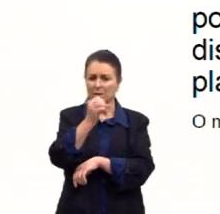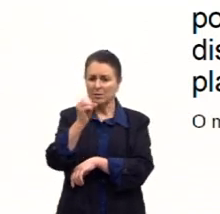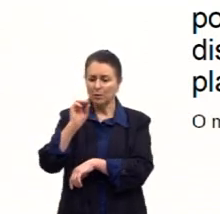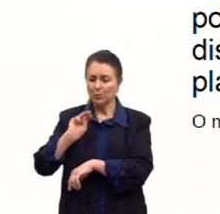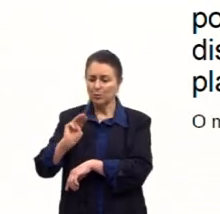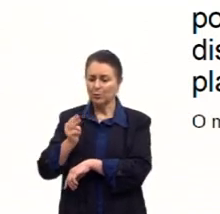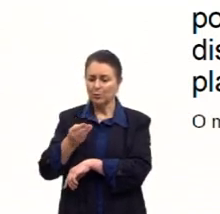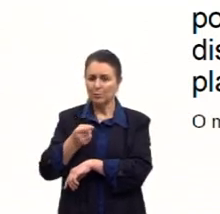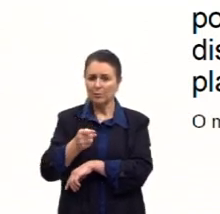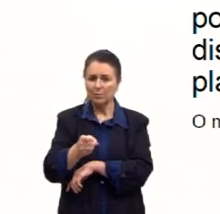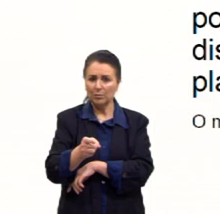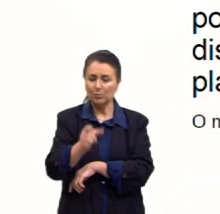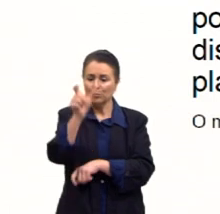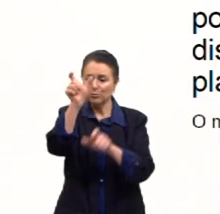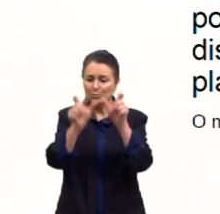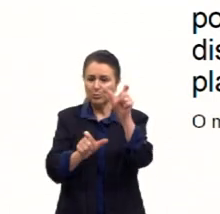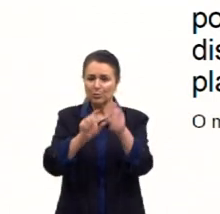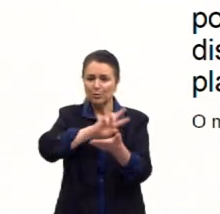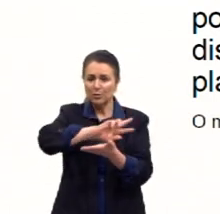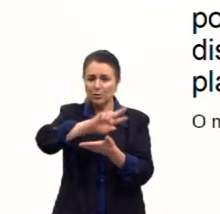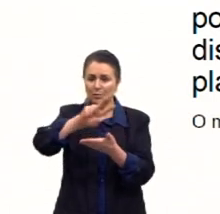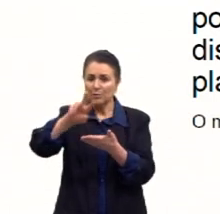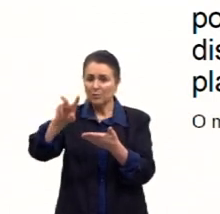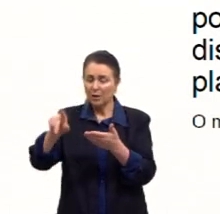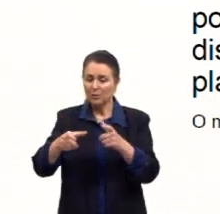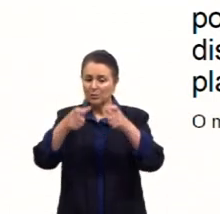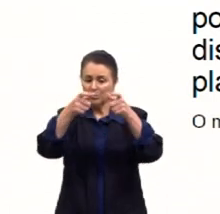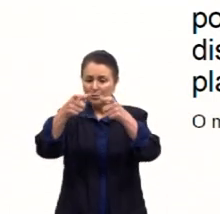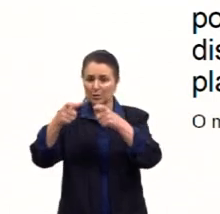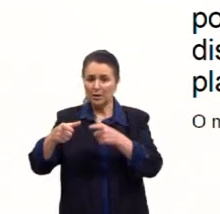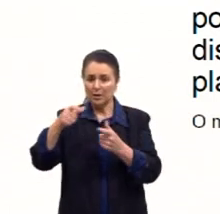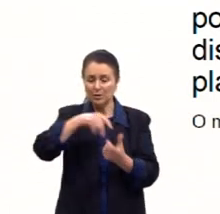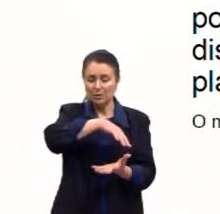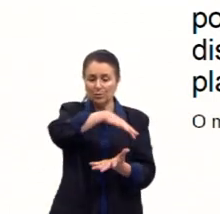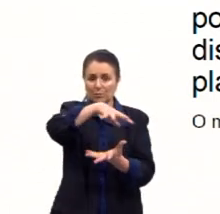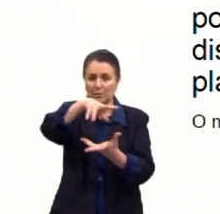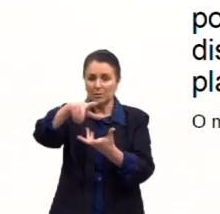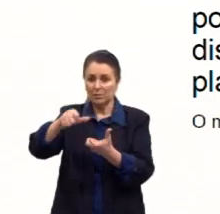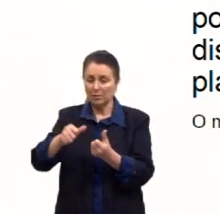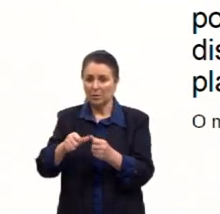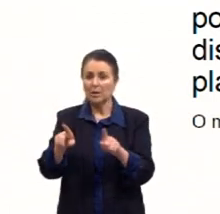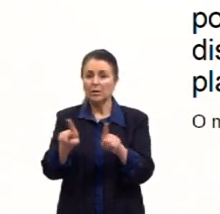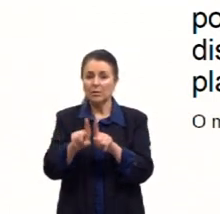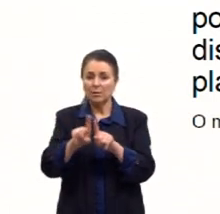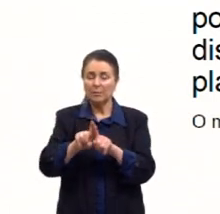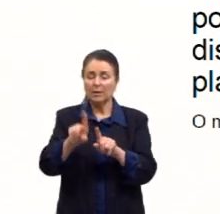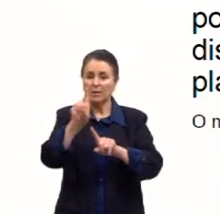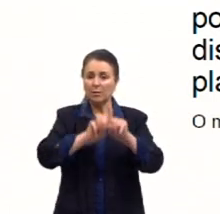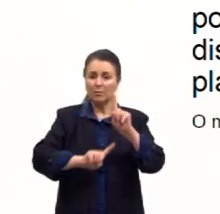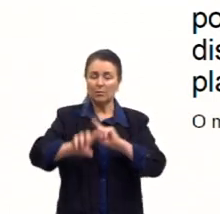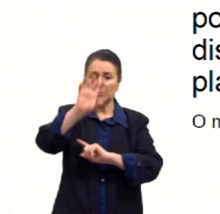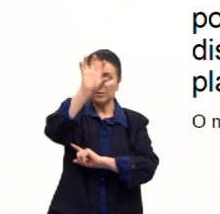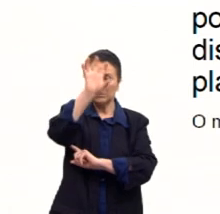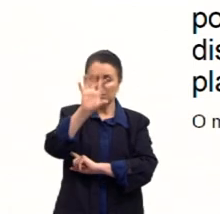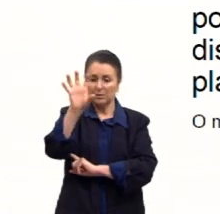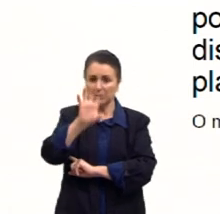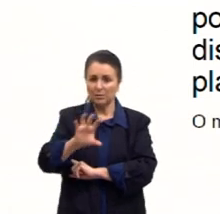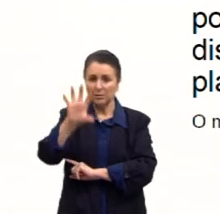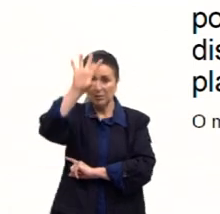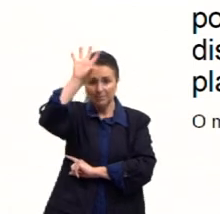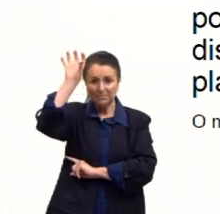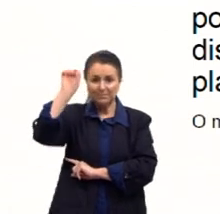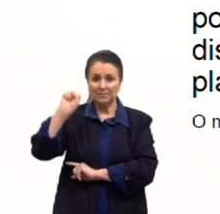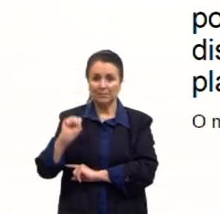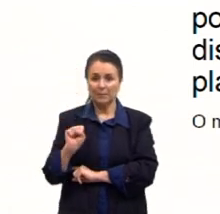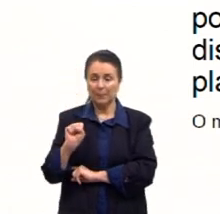milhões de pessoas em vários pontos do planeta e em particular em algumas regiões da África